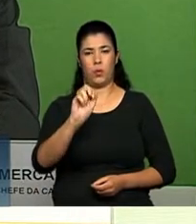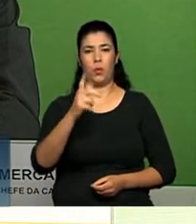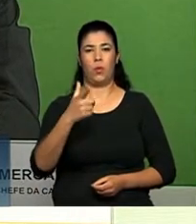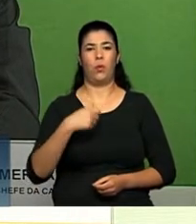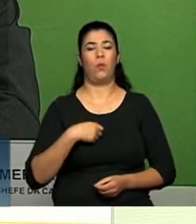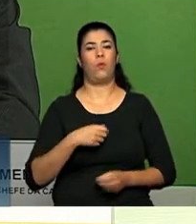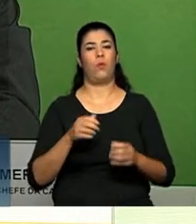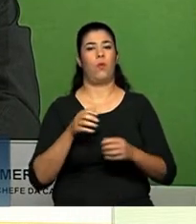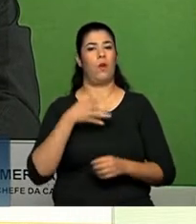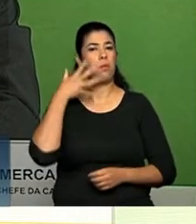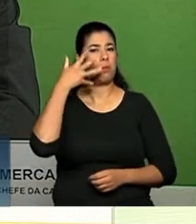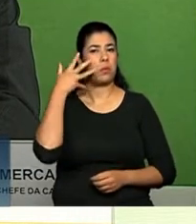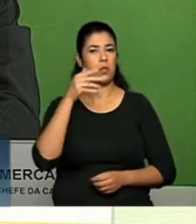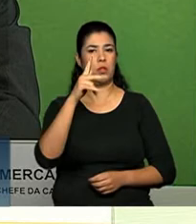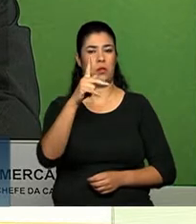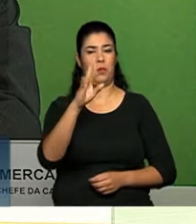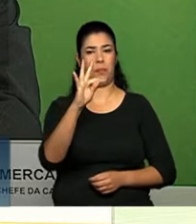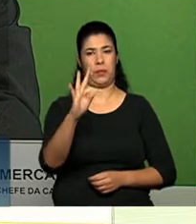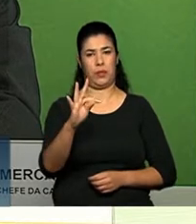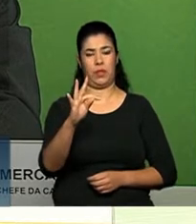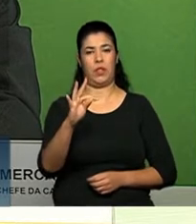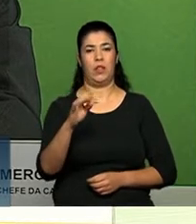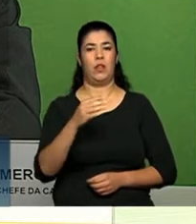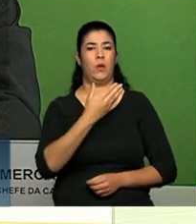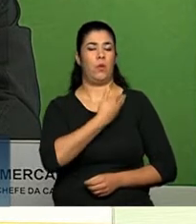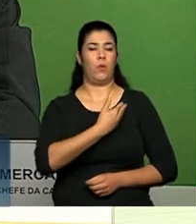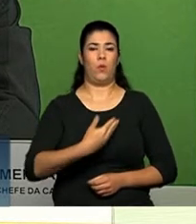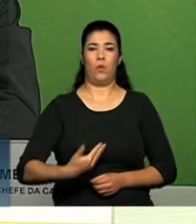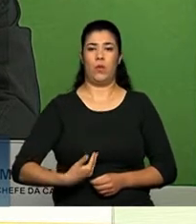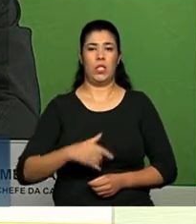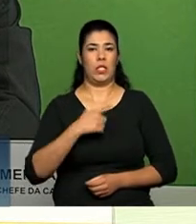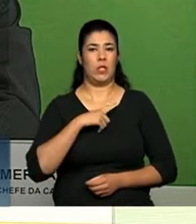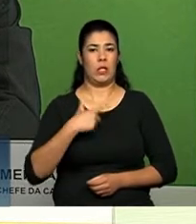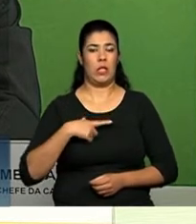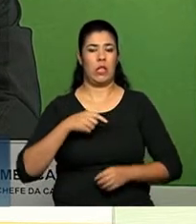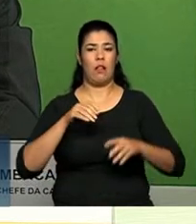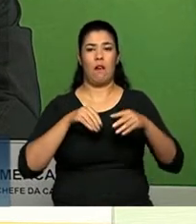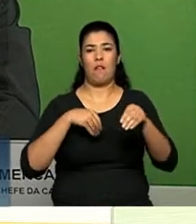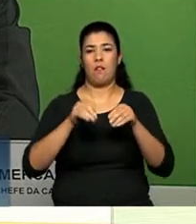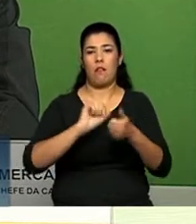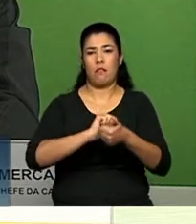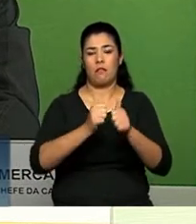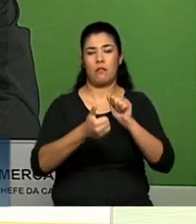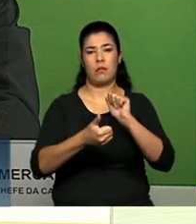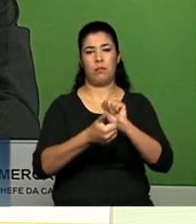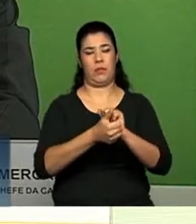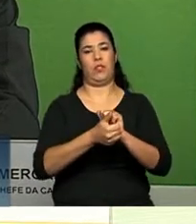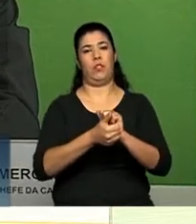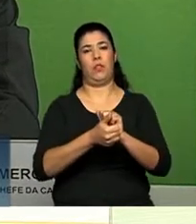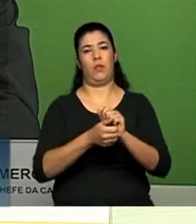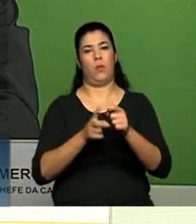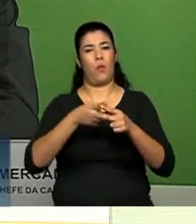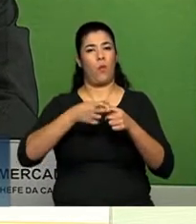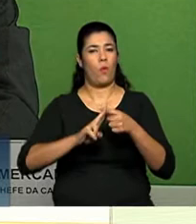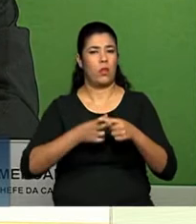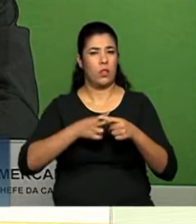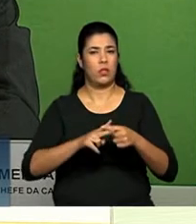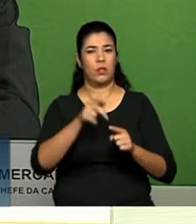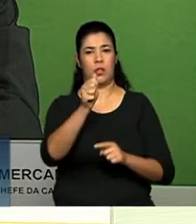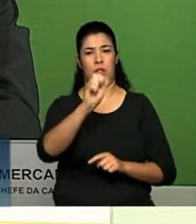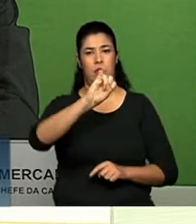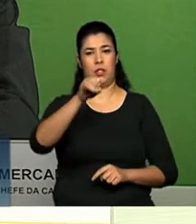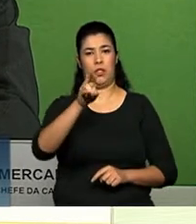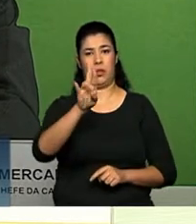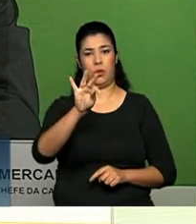dos Trabalhadores, o governo esteja flexibilizando o ajuste. O ajuste é essencial, ele tem que ser discutido na